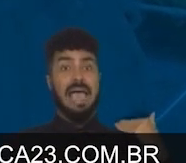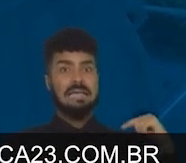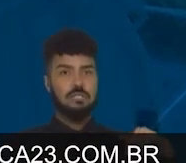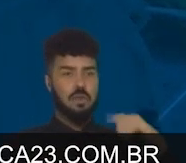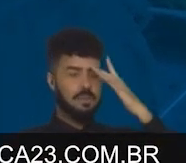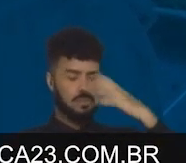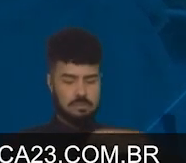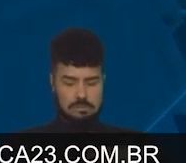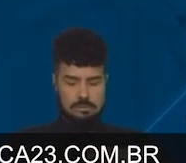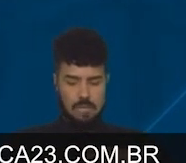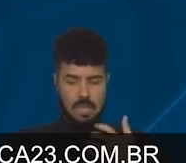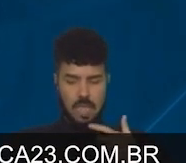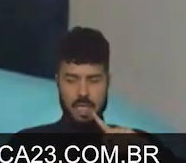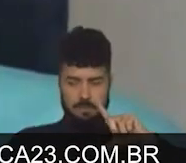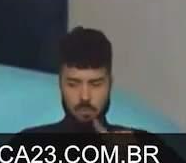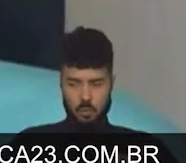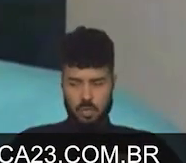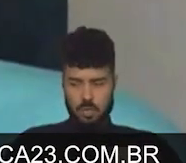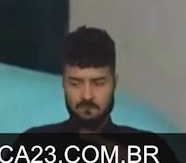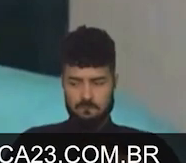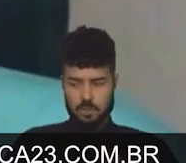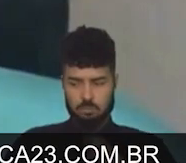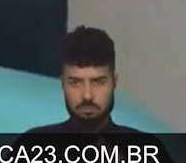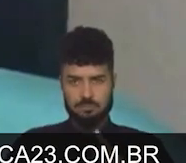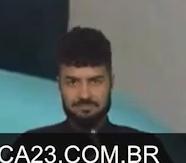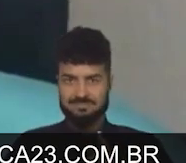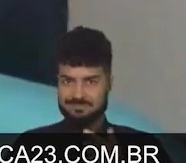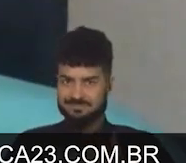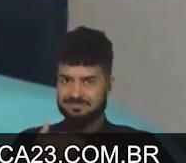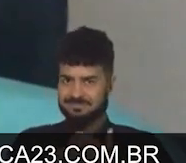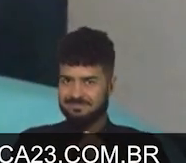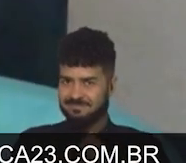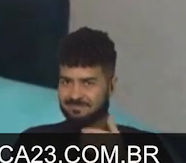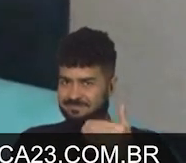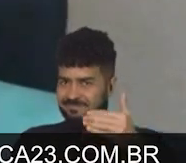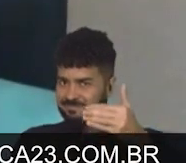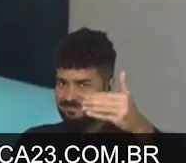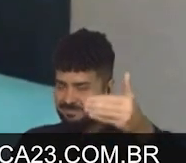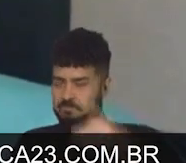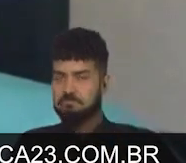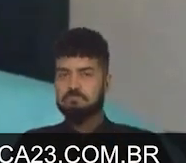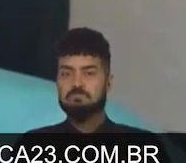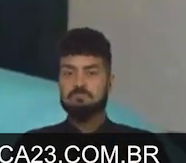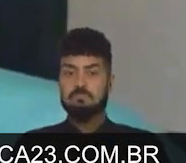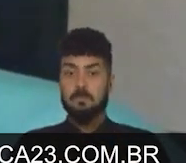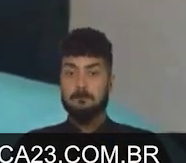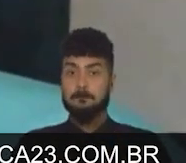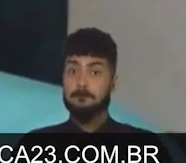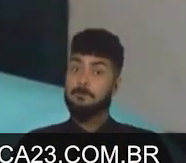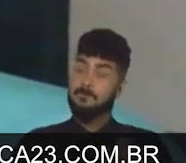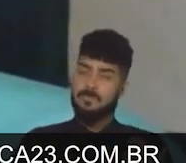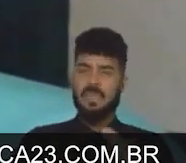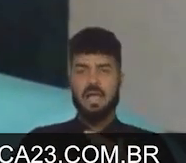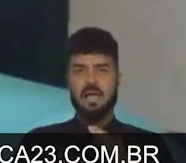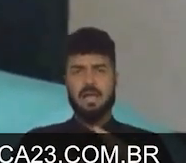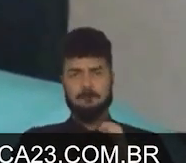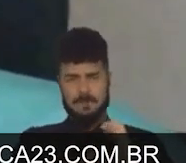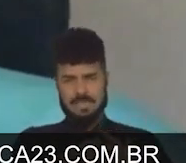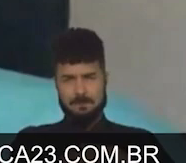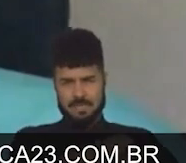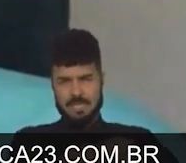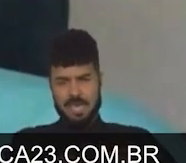a projeção de queda populacional. Então, isso fez com que a natalidade, a mortalidade